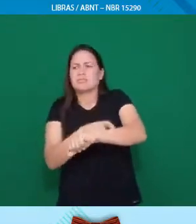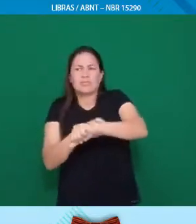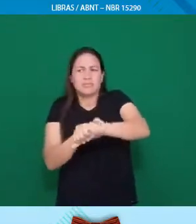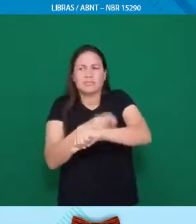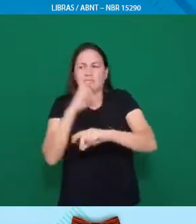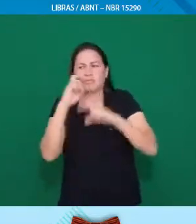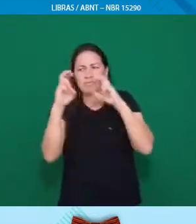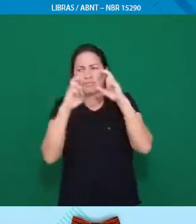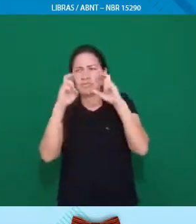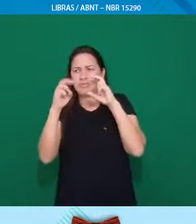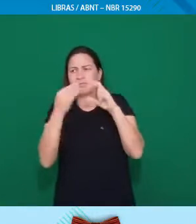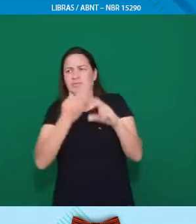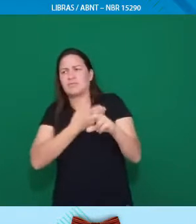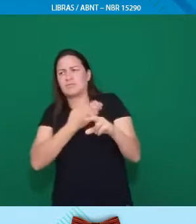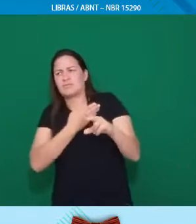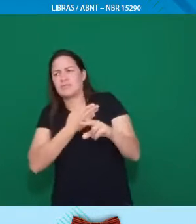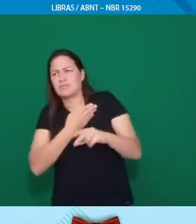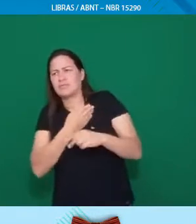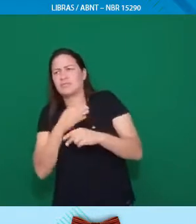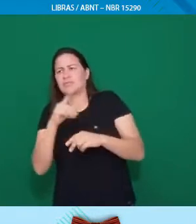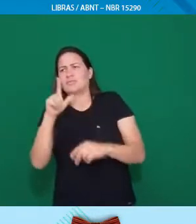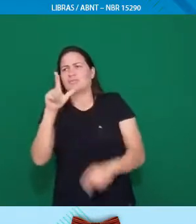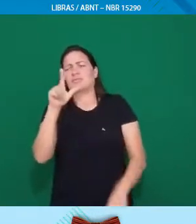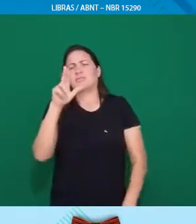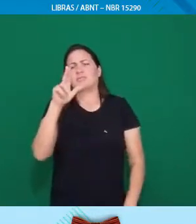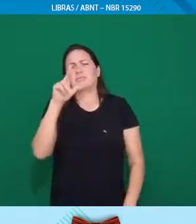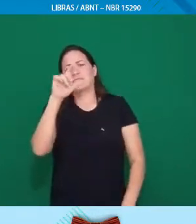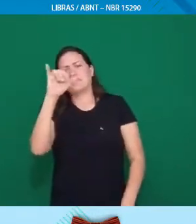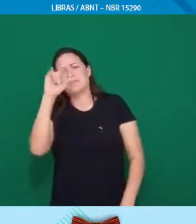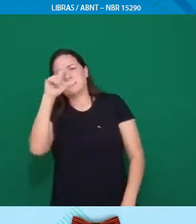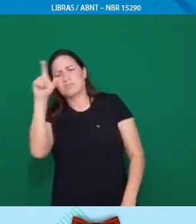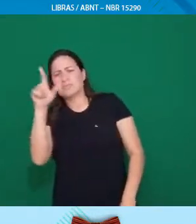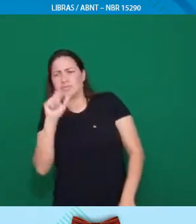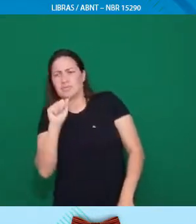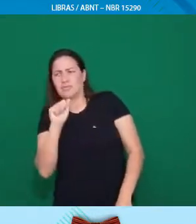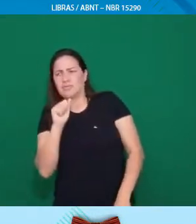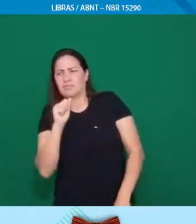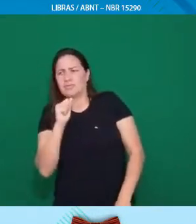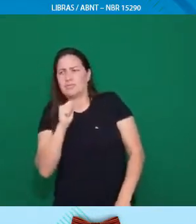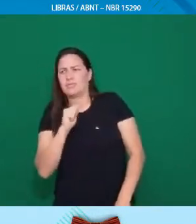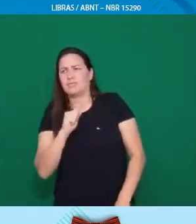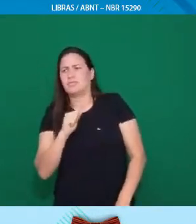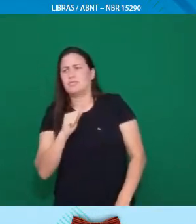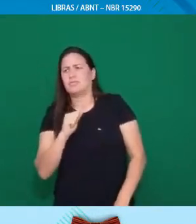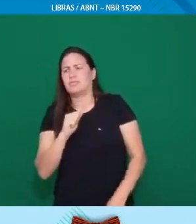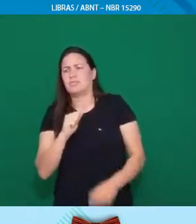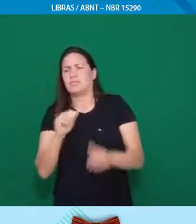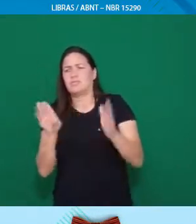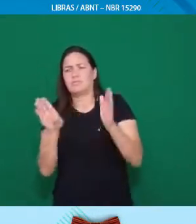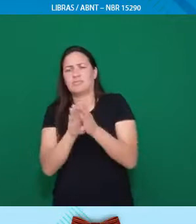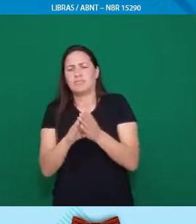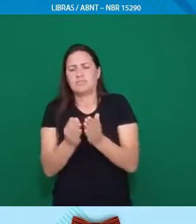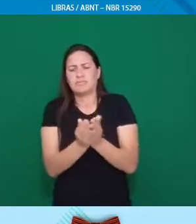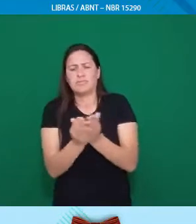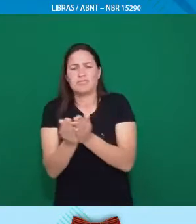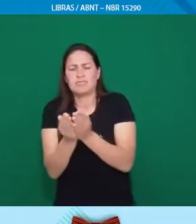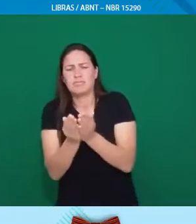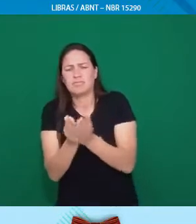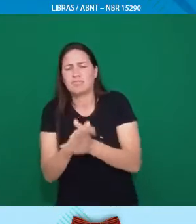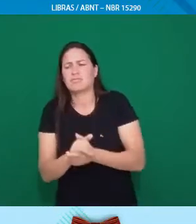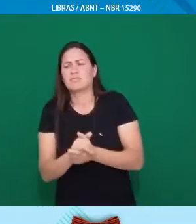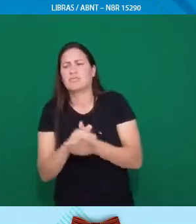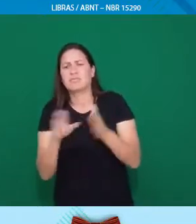lá já conhecia o seu falecido Luis aí me toquei no barco lá e